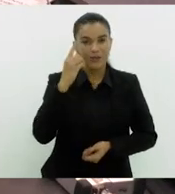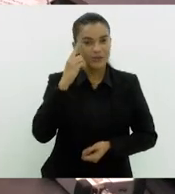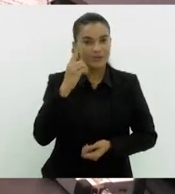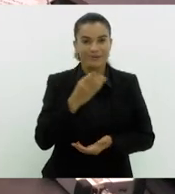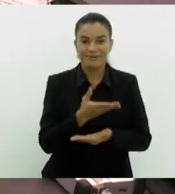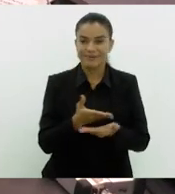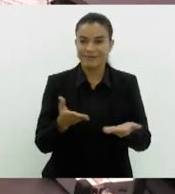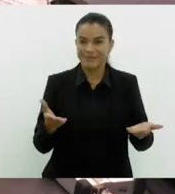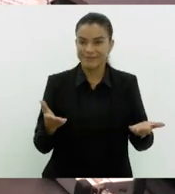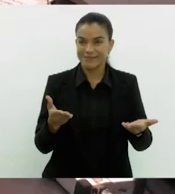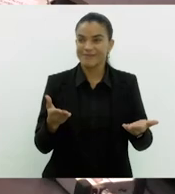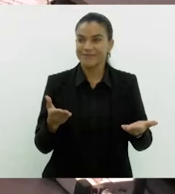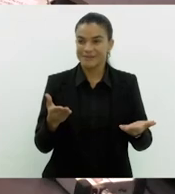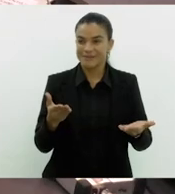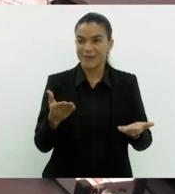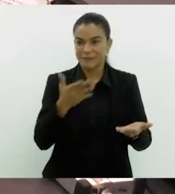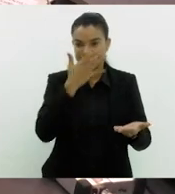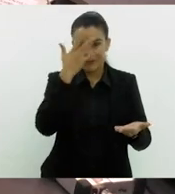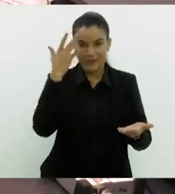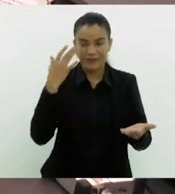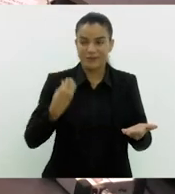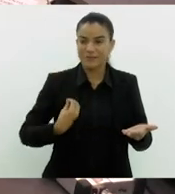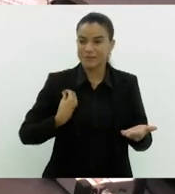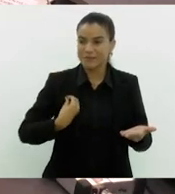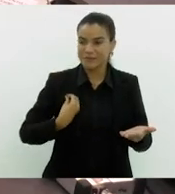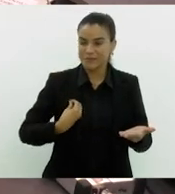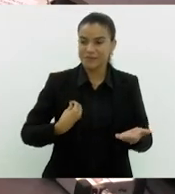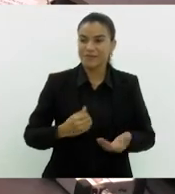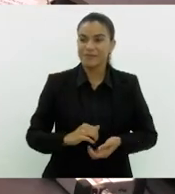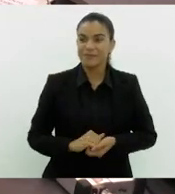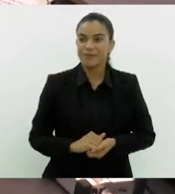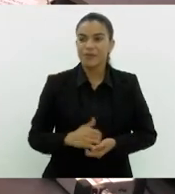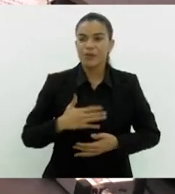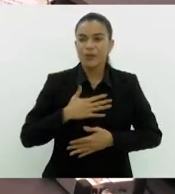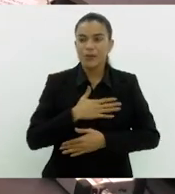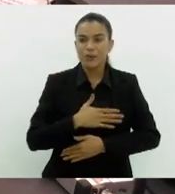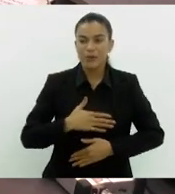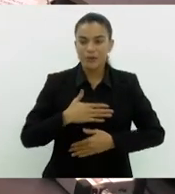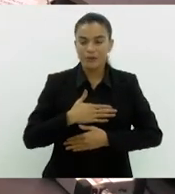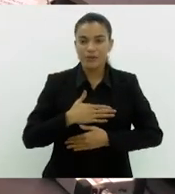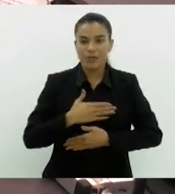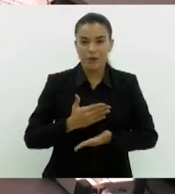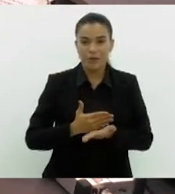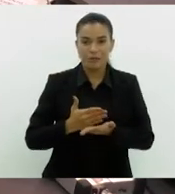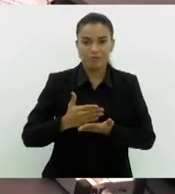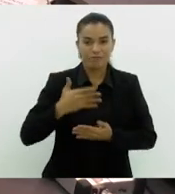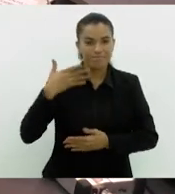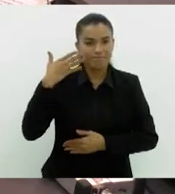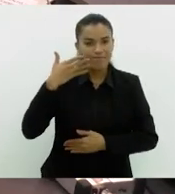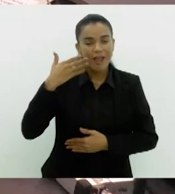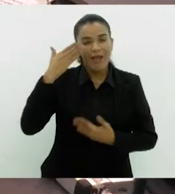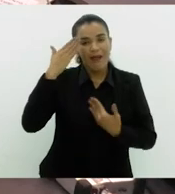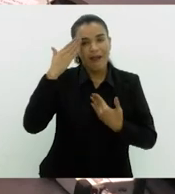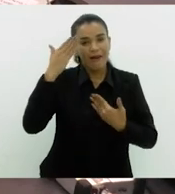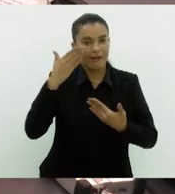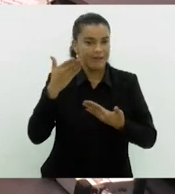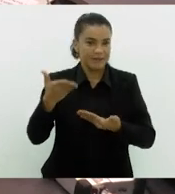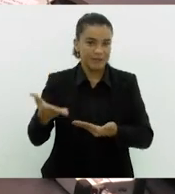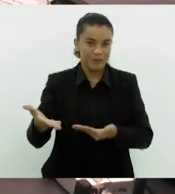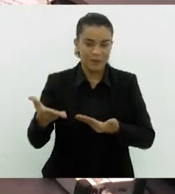todas. Bom dia a todas as pessoas aqui presentes. Deputada, eu gostaria de iniciar minha fala agradecendo esse